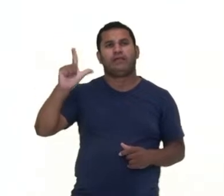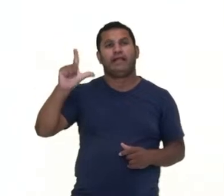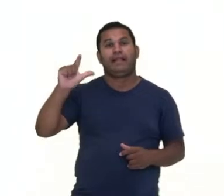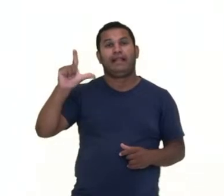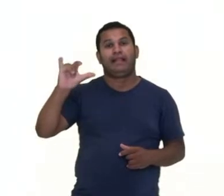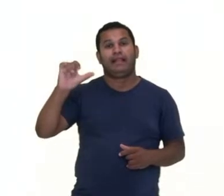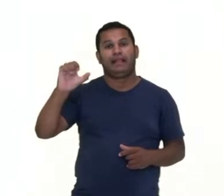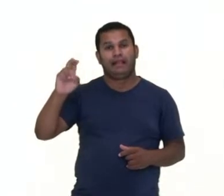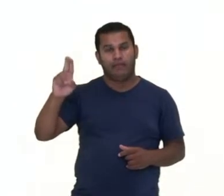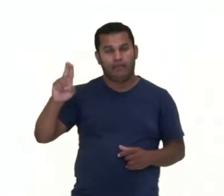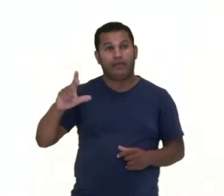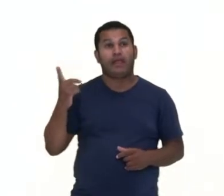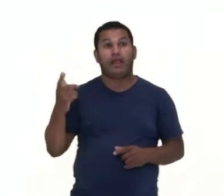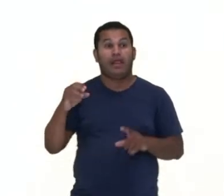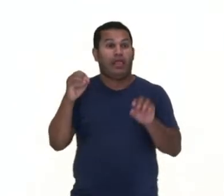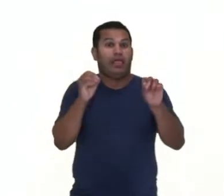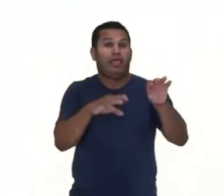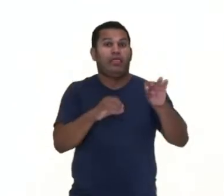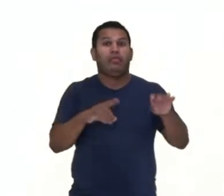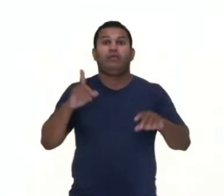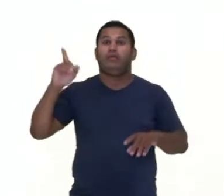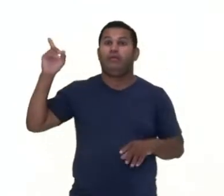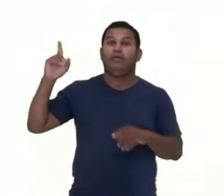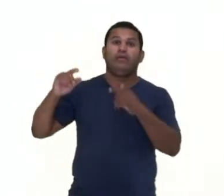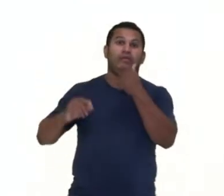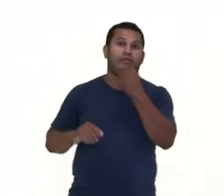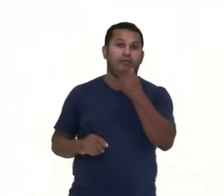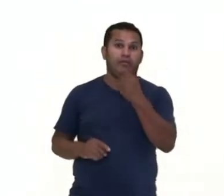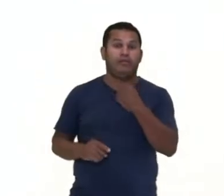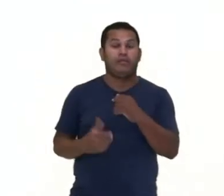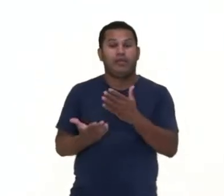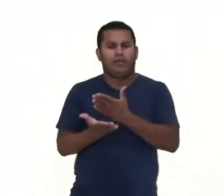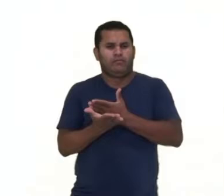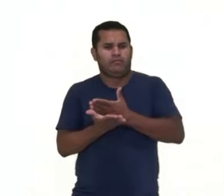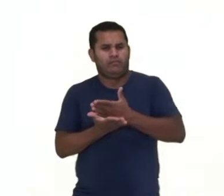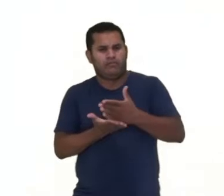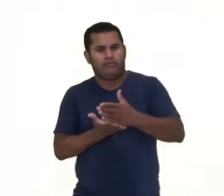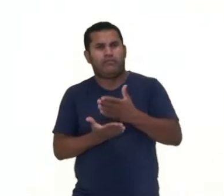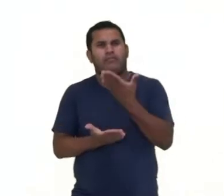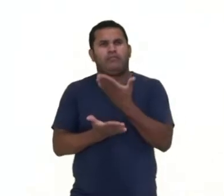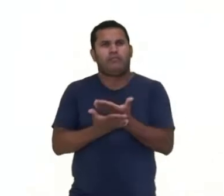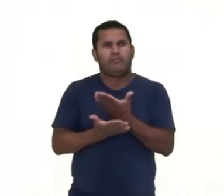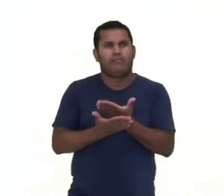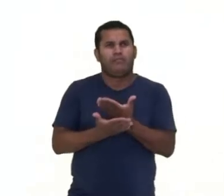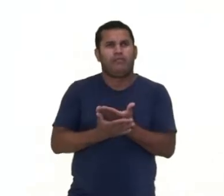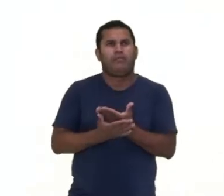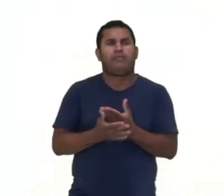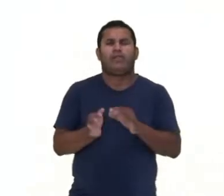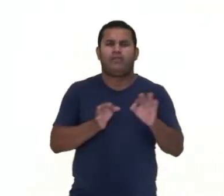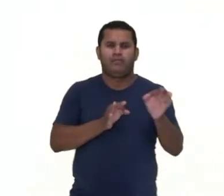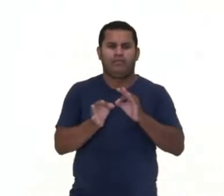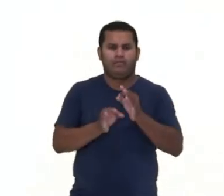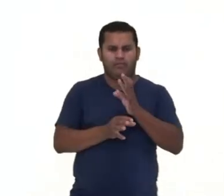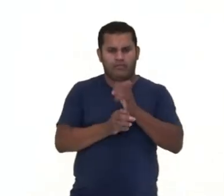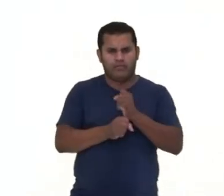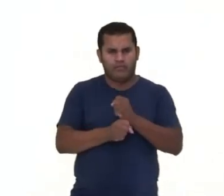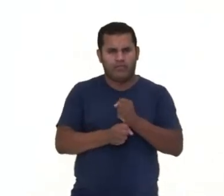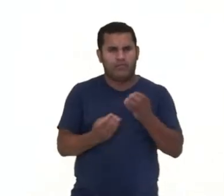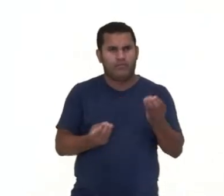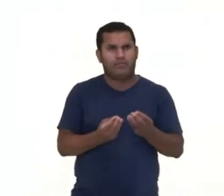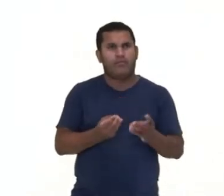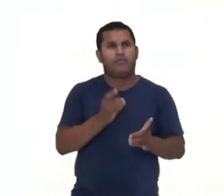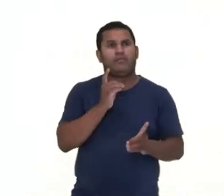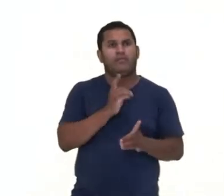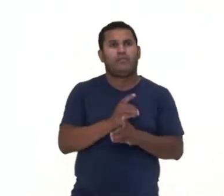horárias, certo? Ou seja, o que ele fez? Ele pegou a equação da função horária da velocidade, V igual a VO mais